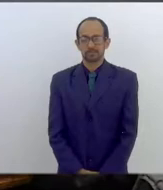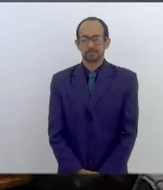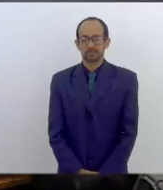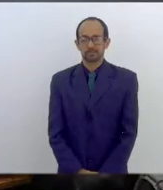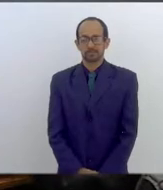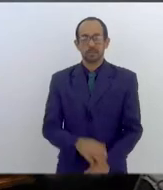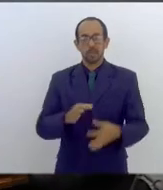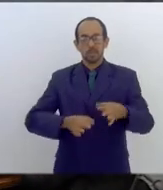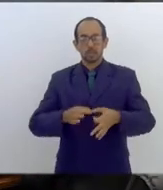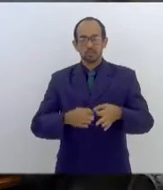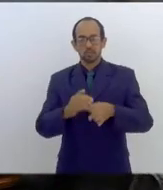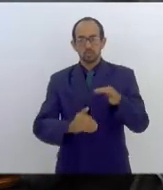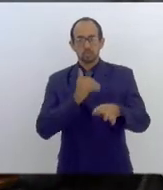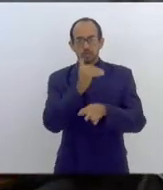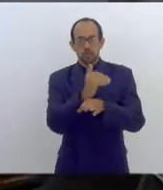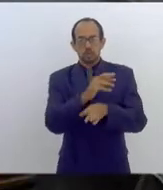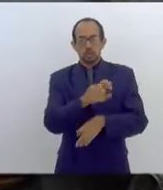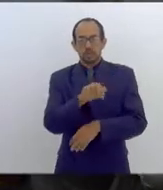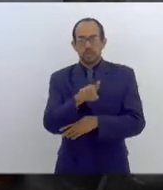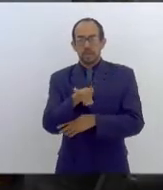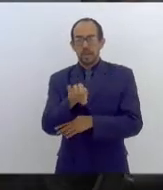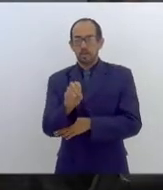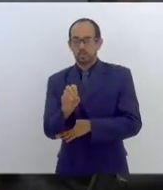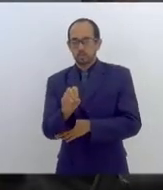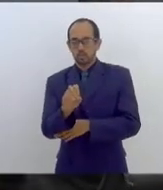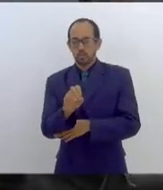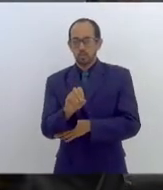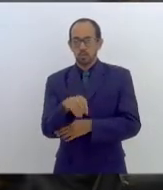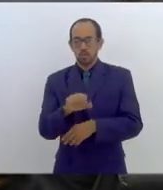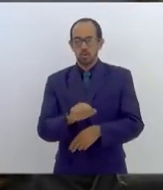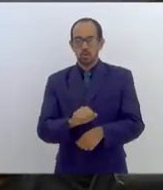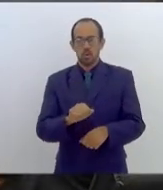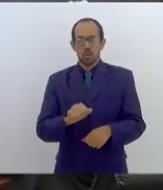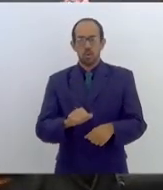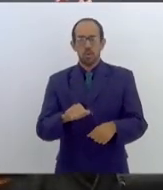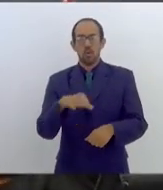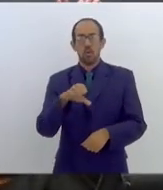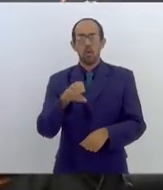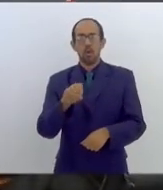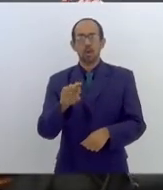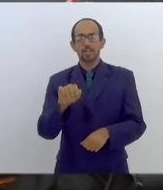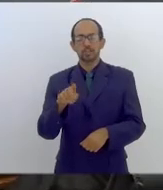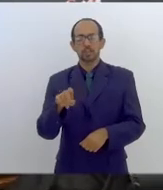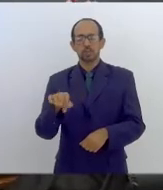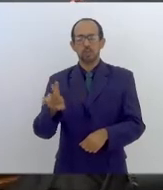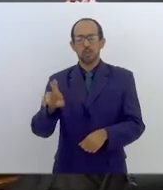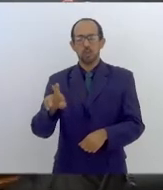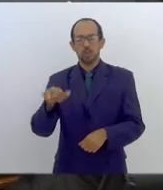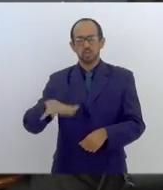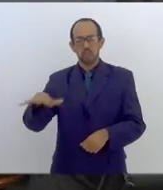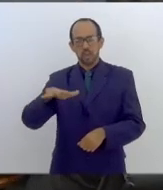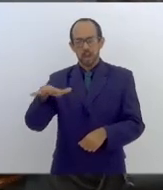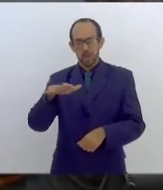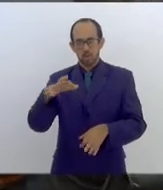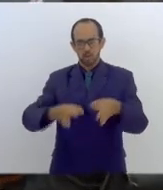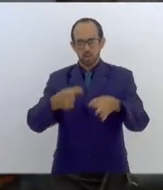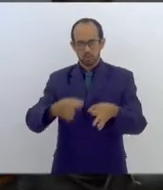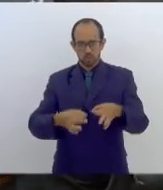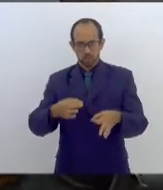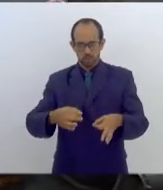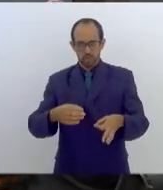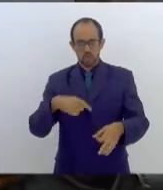Desembargador Ricardo Rodrigues Cardoso nosso corregedor geral da justiça nosso amigo